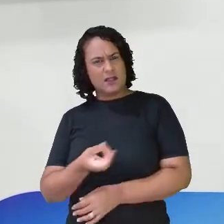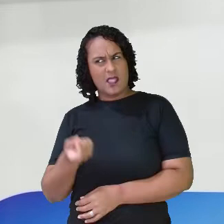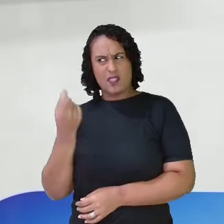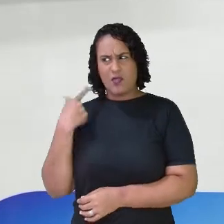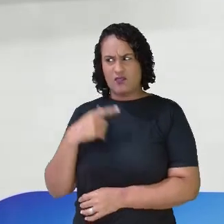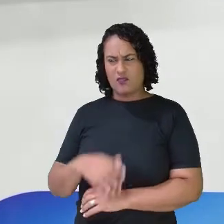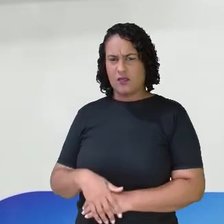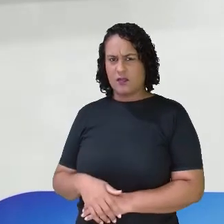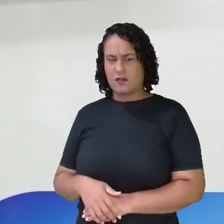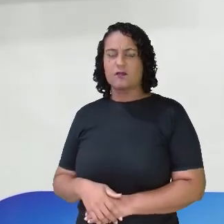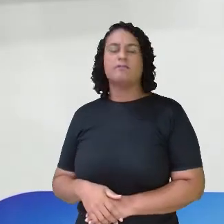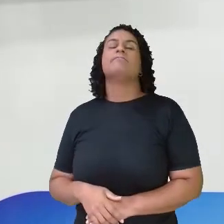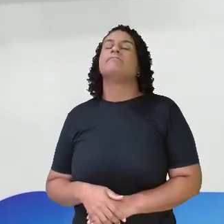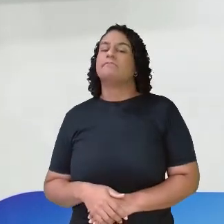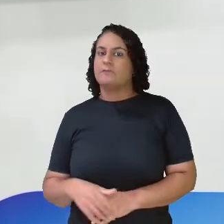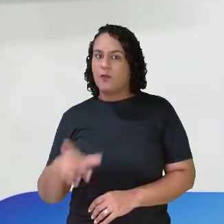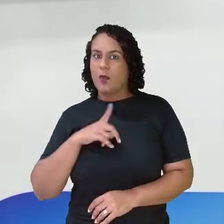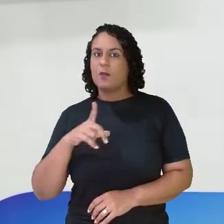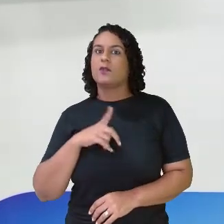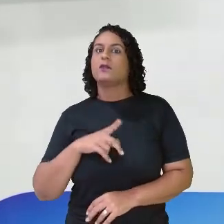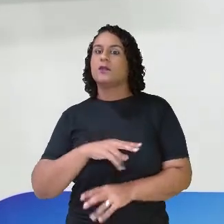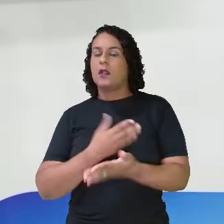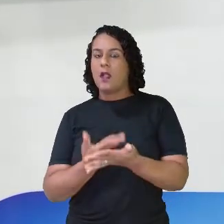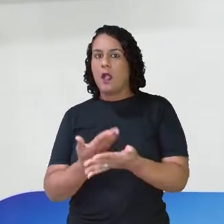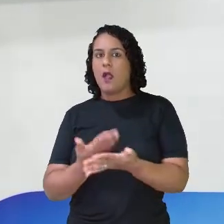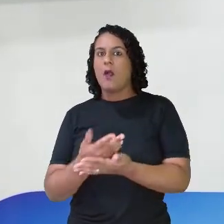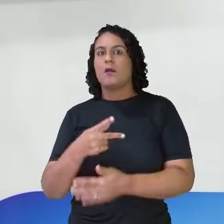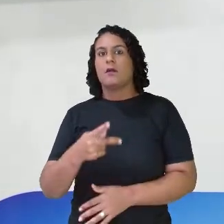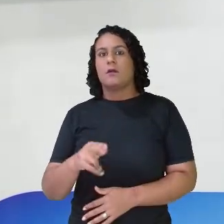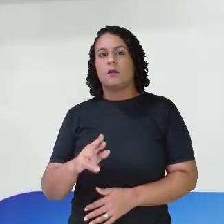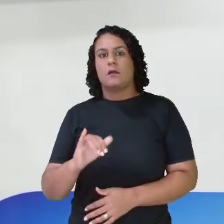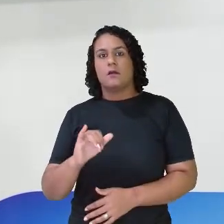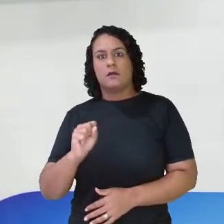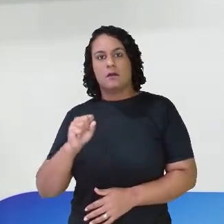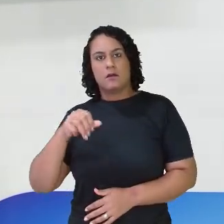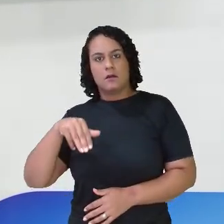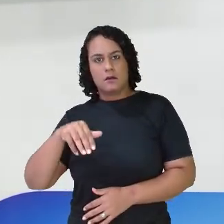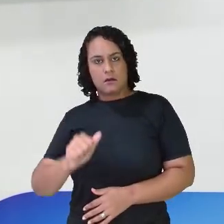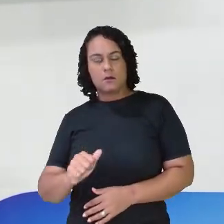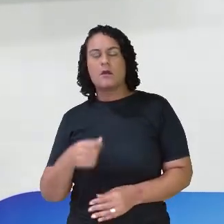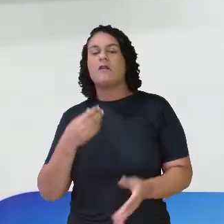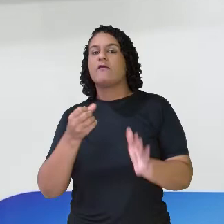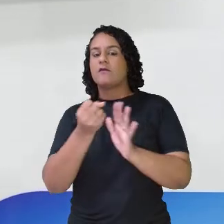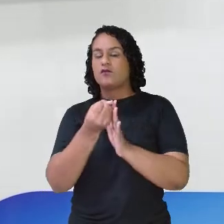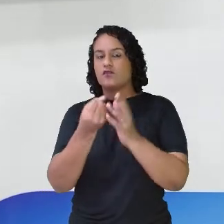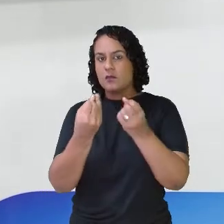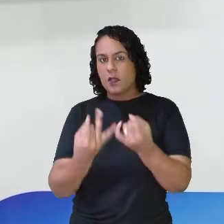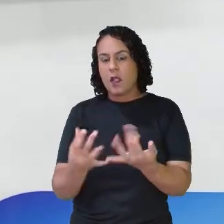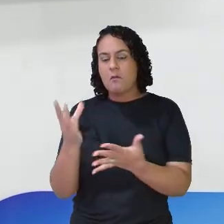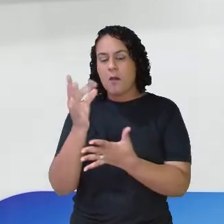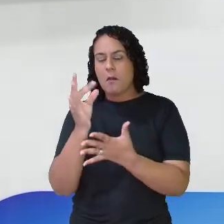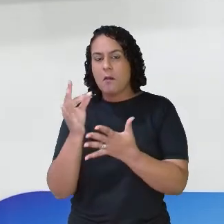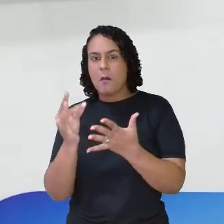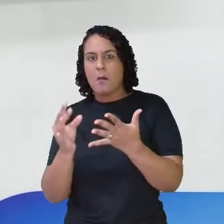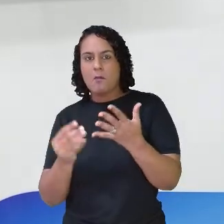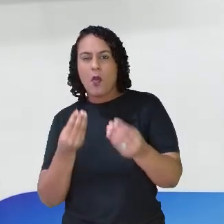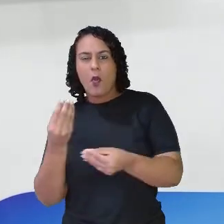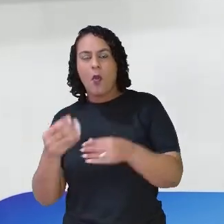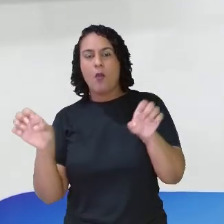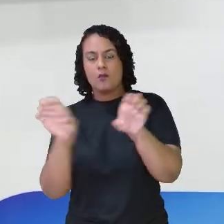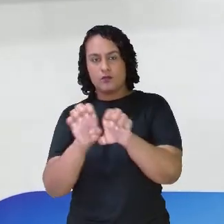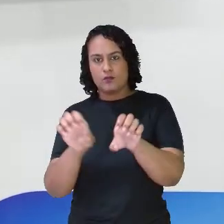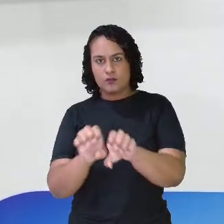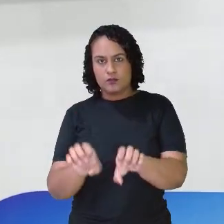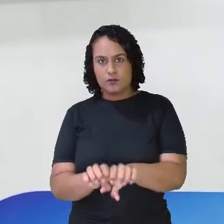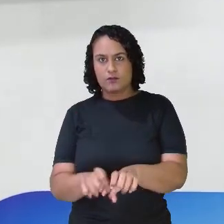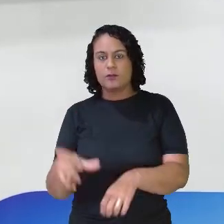Também teremos aula de prisma e eu vou explicar direitinho como é a estrutura dessas figuras, tá? Eu